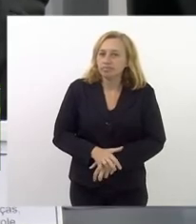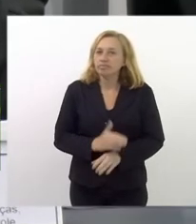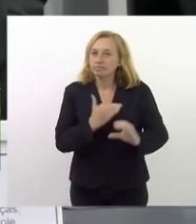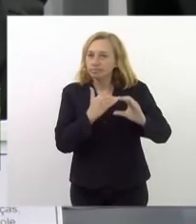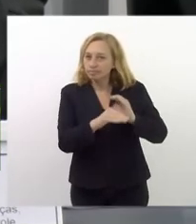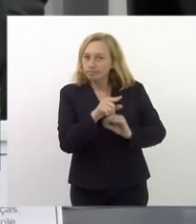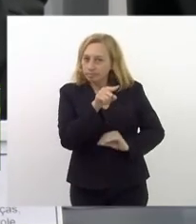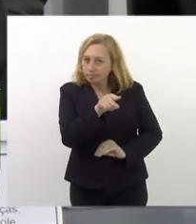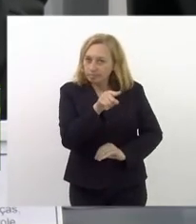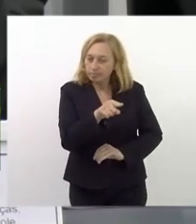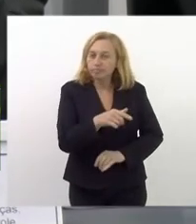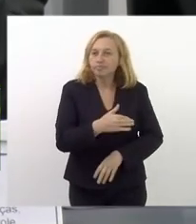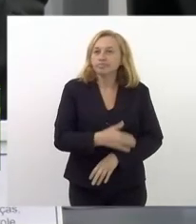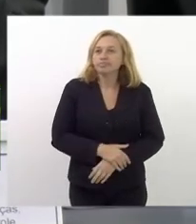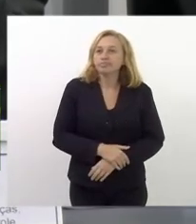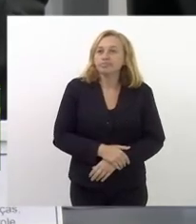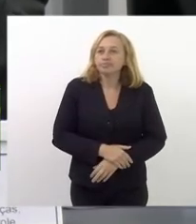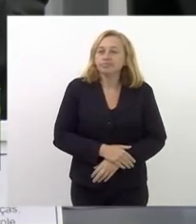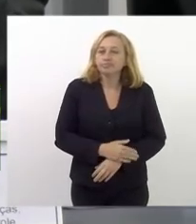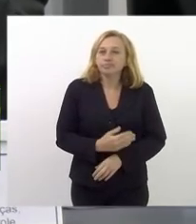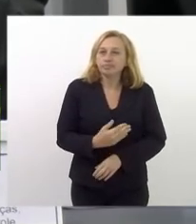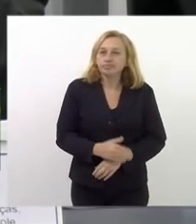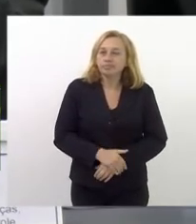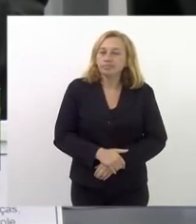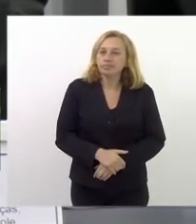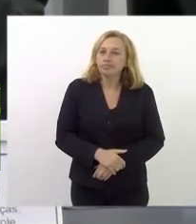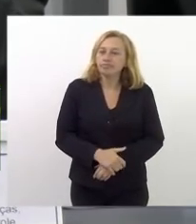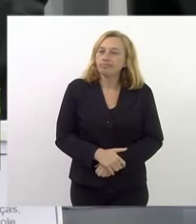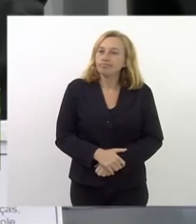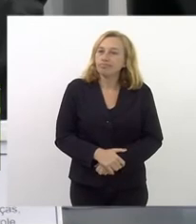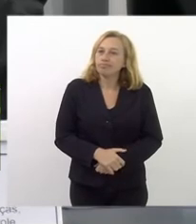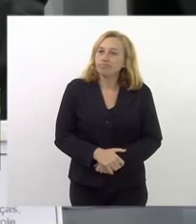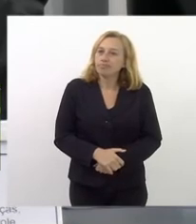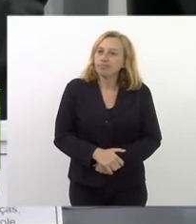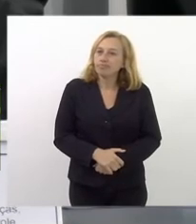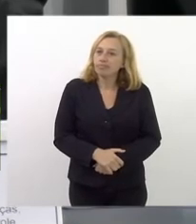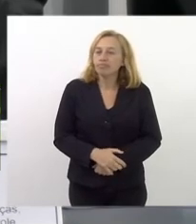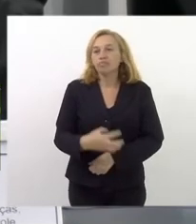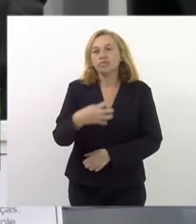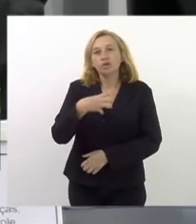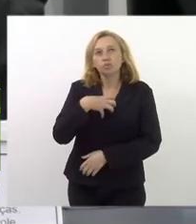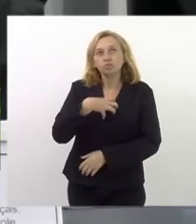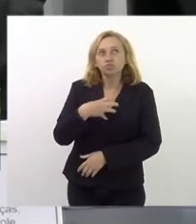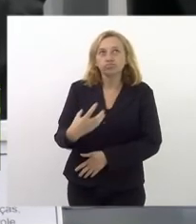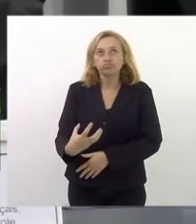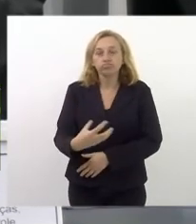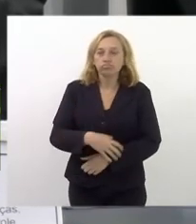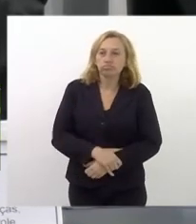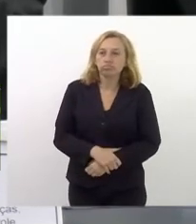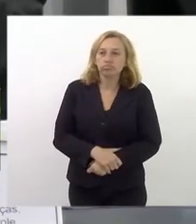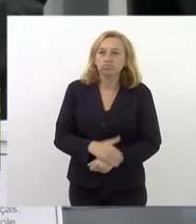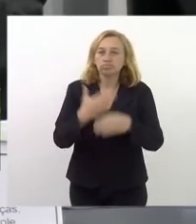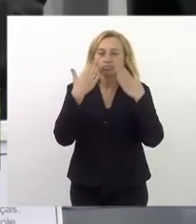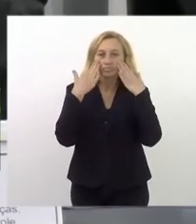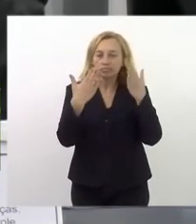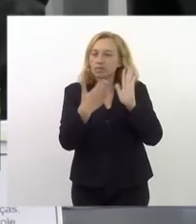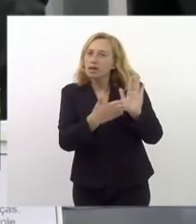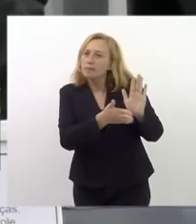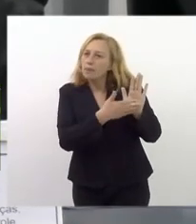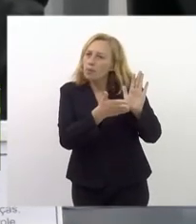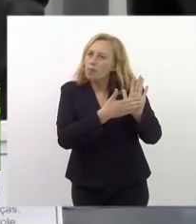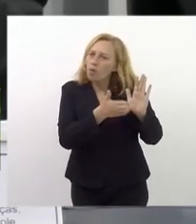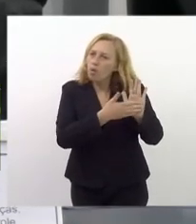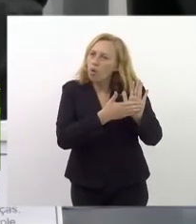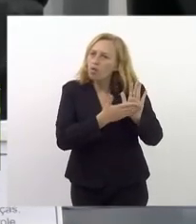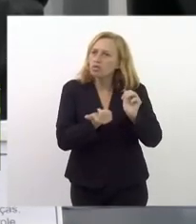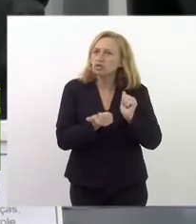você. Você fazer um retrospecto dessa força-tarefa, no sentido de apresentar propostas,